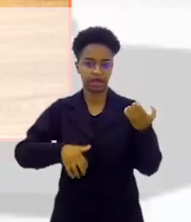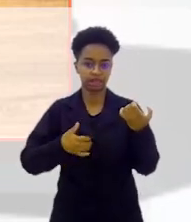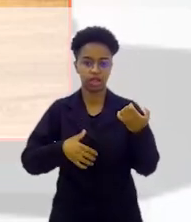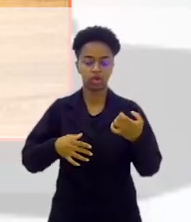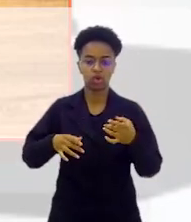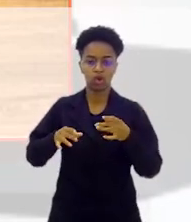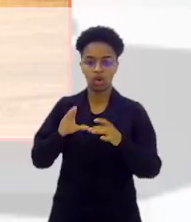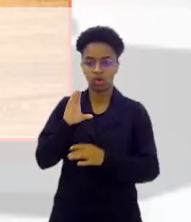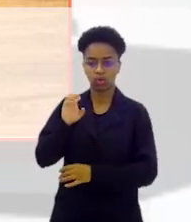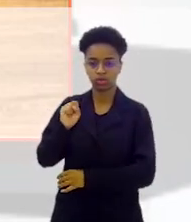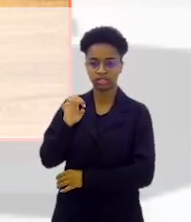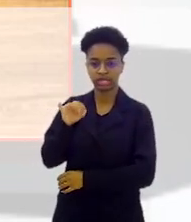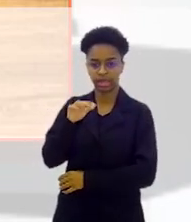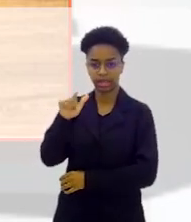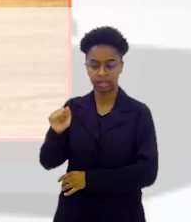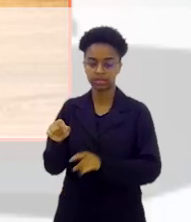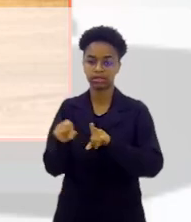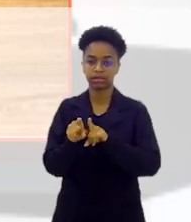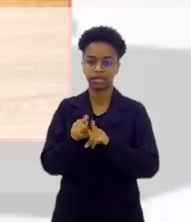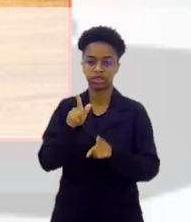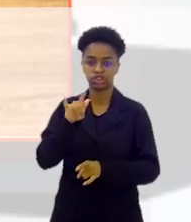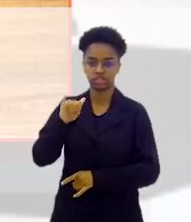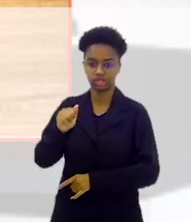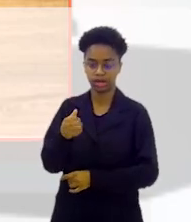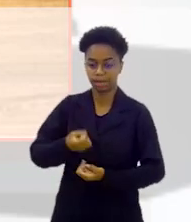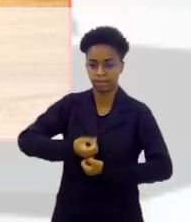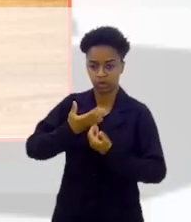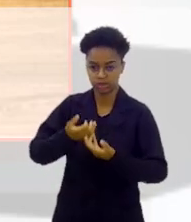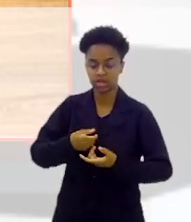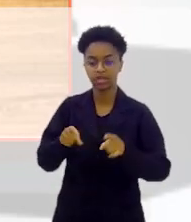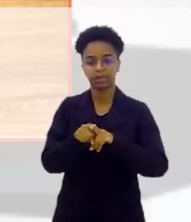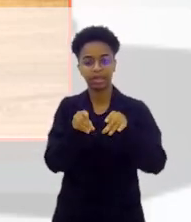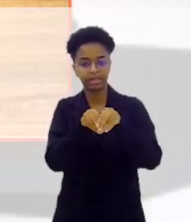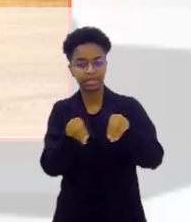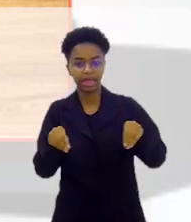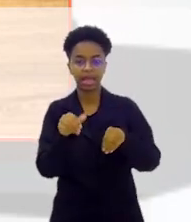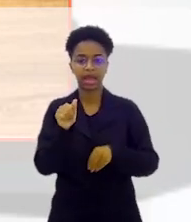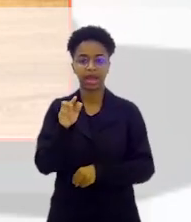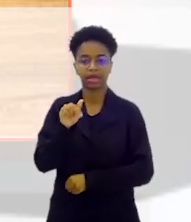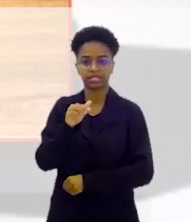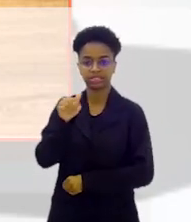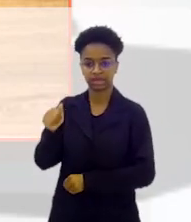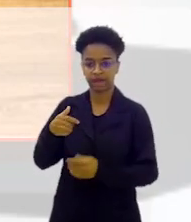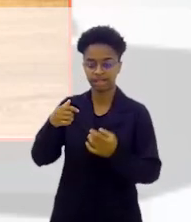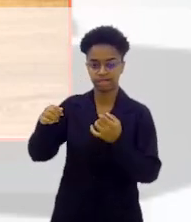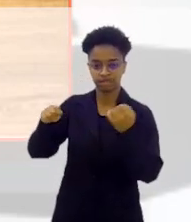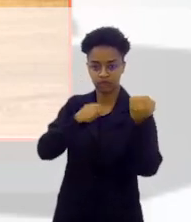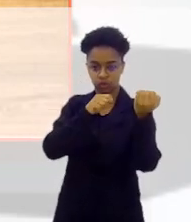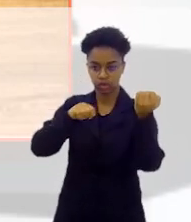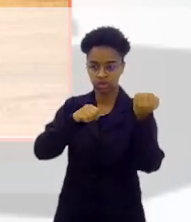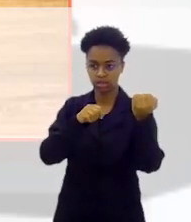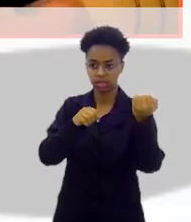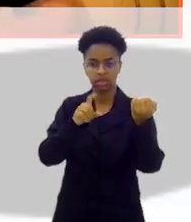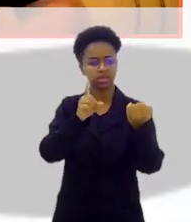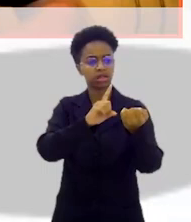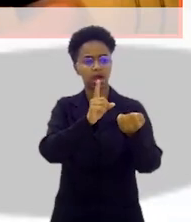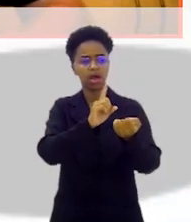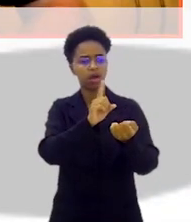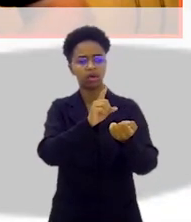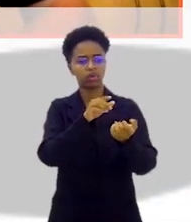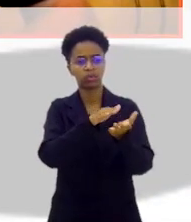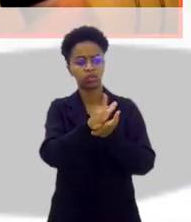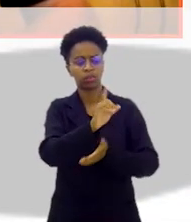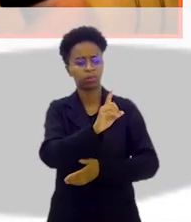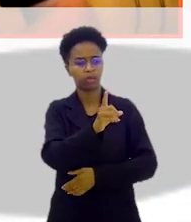o Cavaco de Costela, Gia, que é uma poesia, Terra, Araçá e Violino, A Costura do Não, Riso. alguns